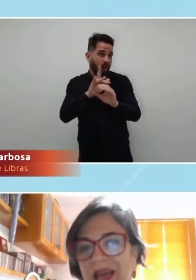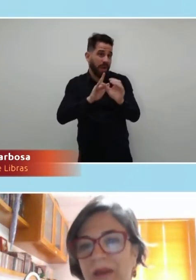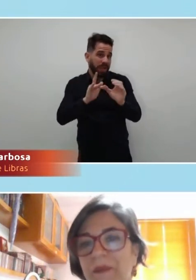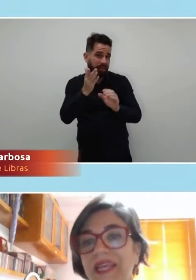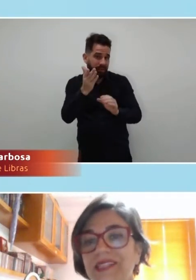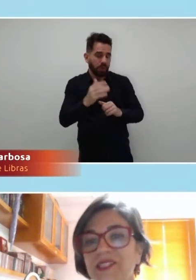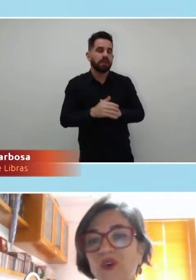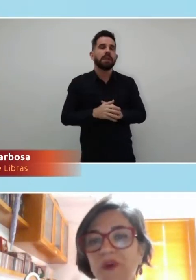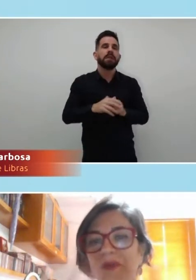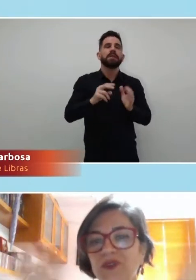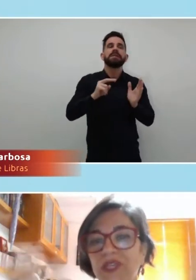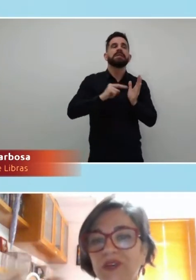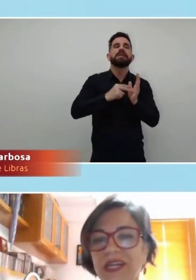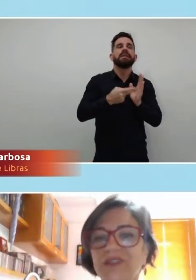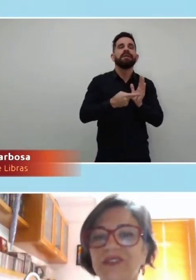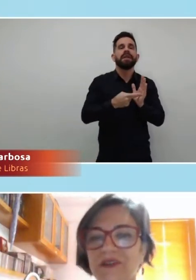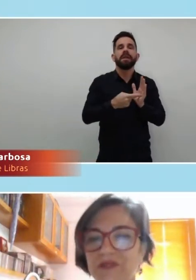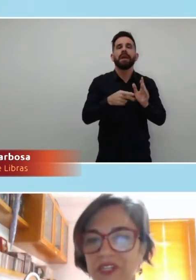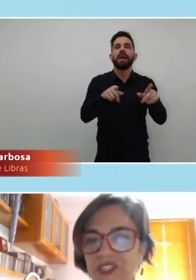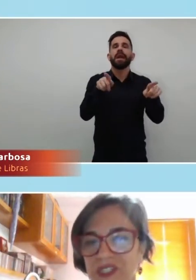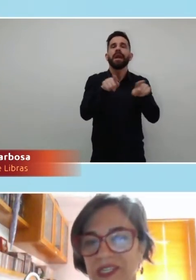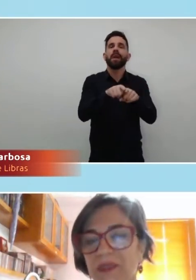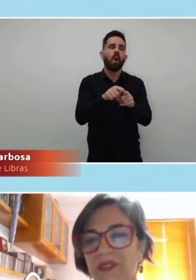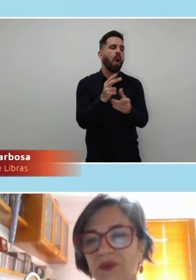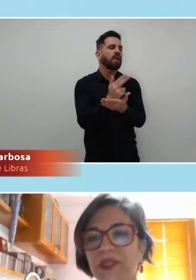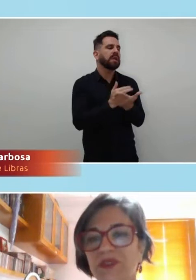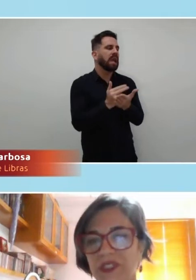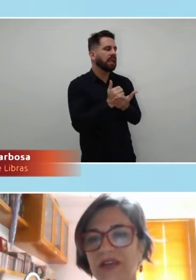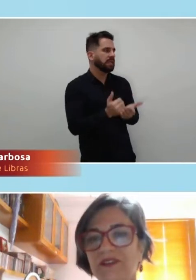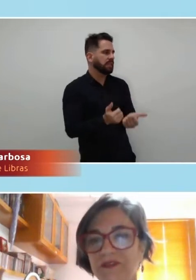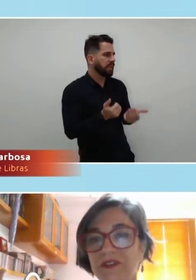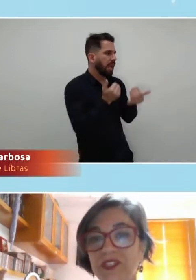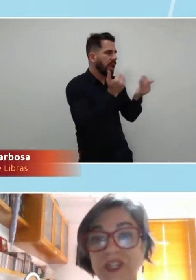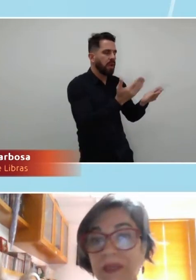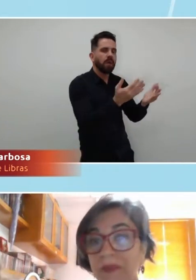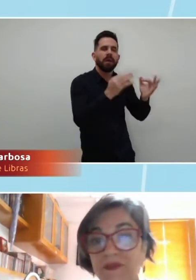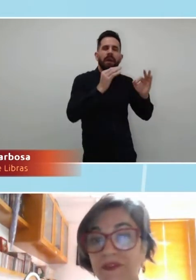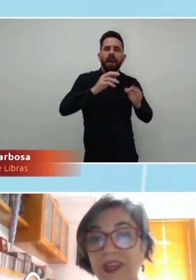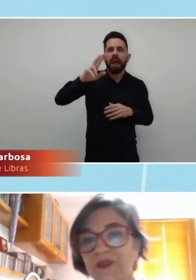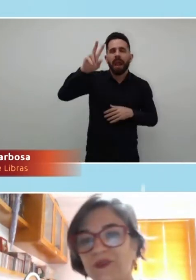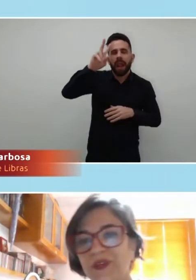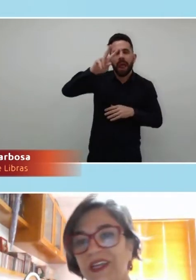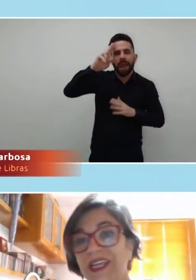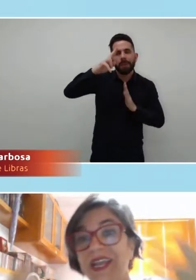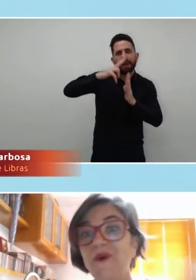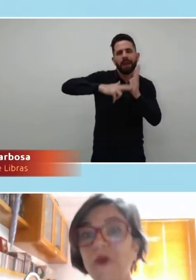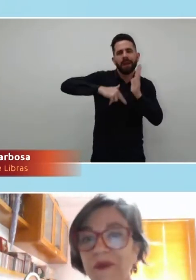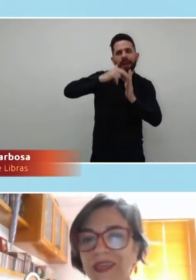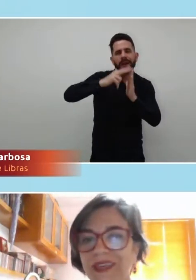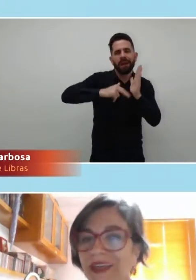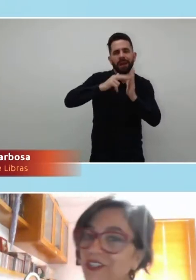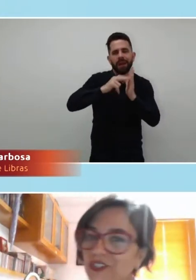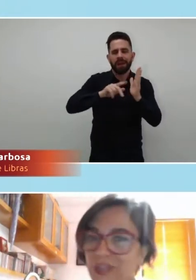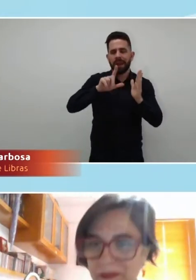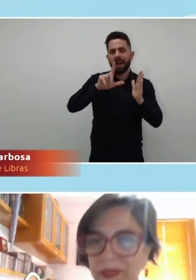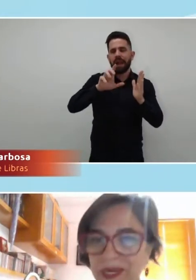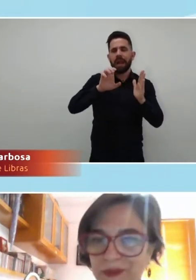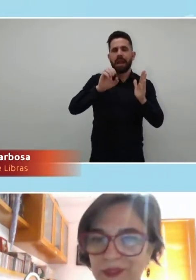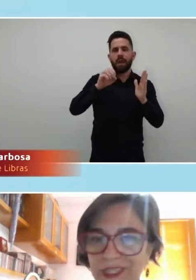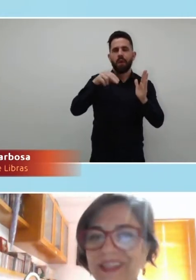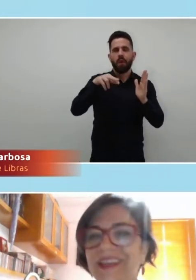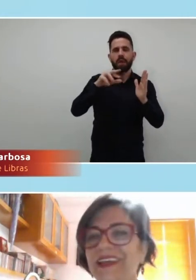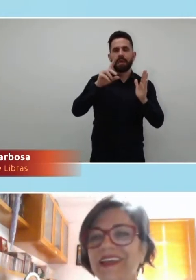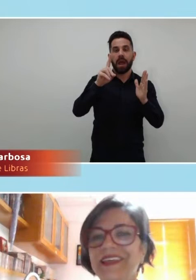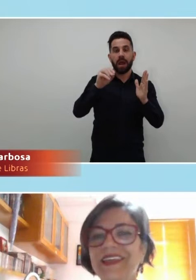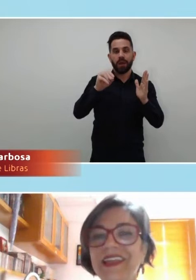desenhar para esse homem do Leonardo da Vinci. Você lembra do homem do Leonardo da Vinci? Ele é perfeito. Ele é homem, além disso, ele é branco,